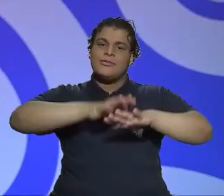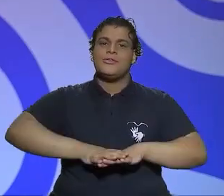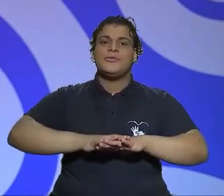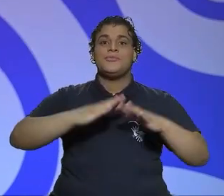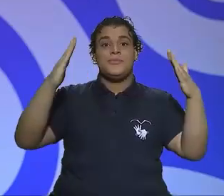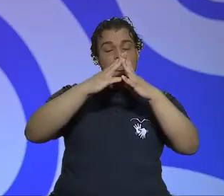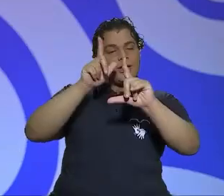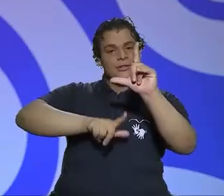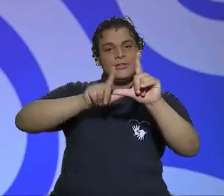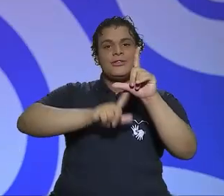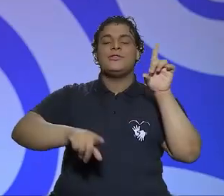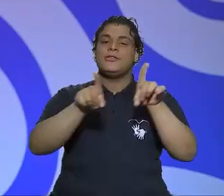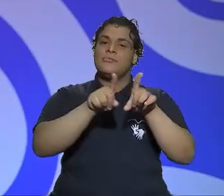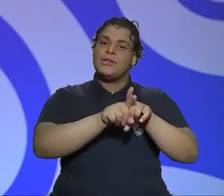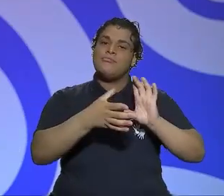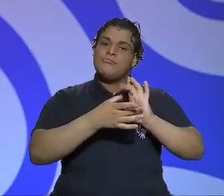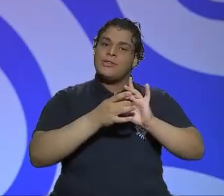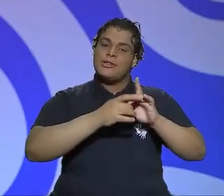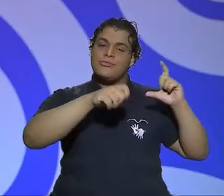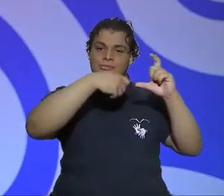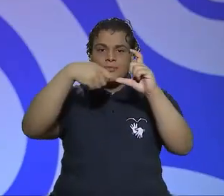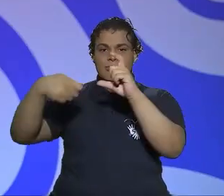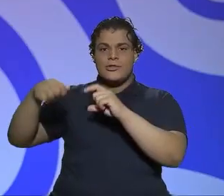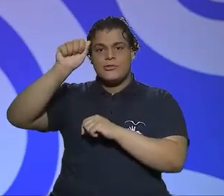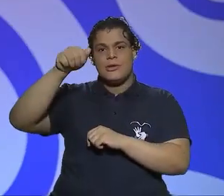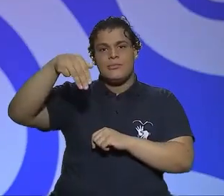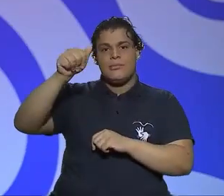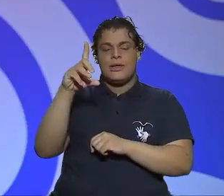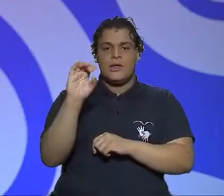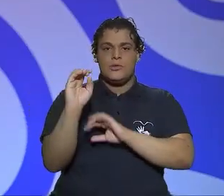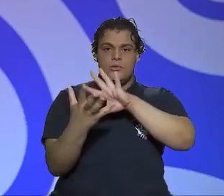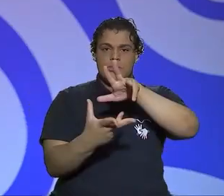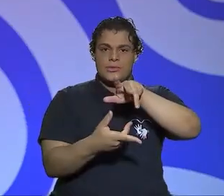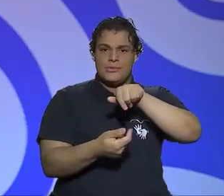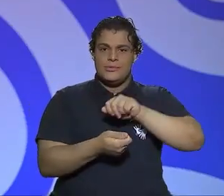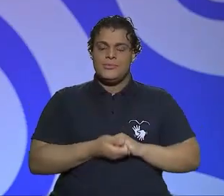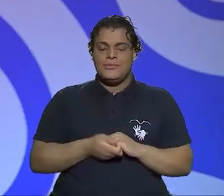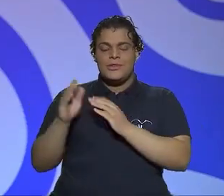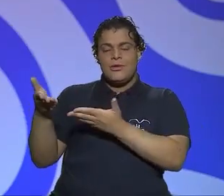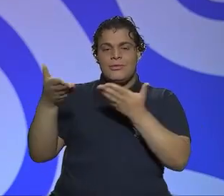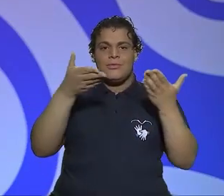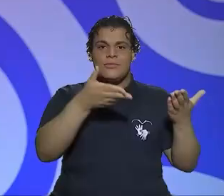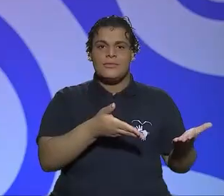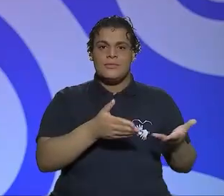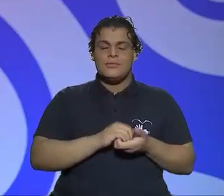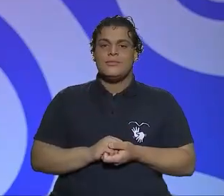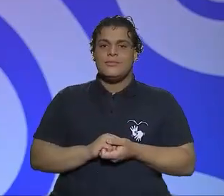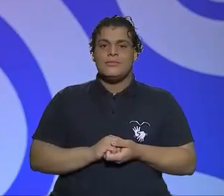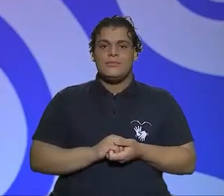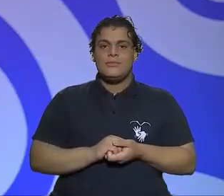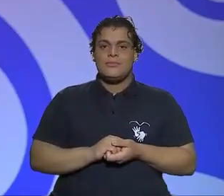com Josane falando de pé diante do púlpito. Ela é uma mulher branca de cabelos lisos, longos e loiros. Ela traja calça bege,